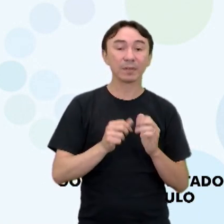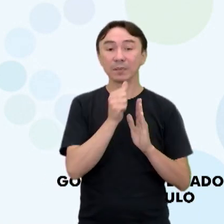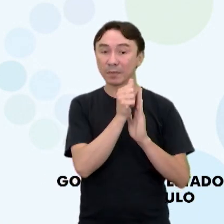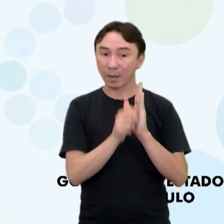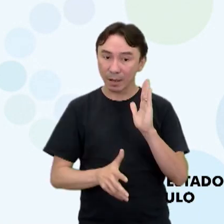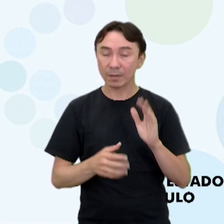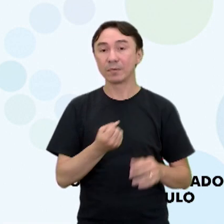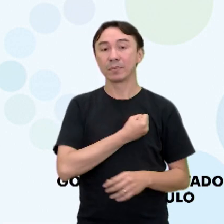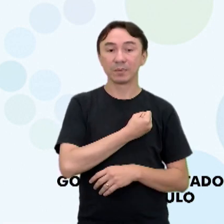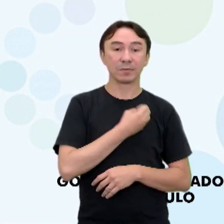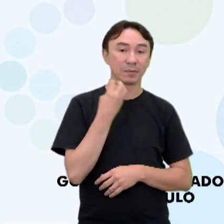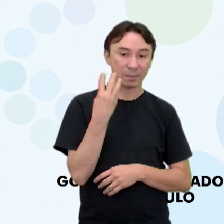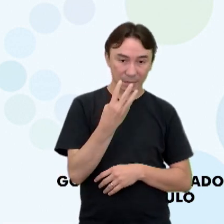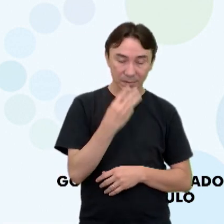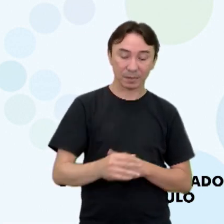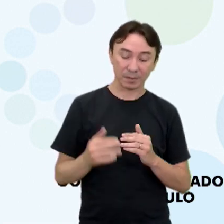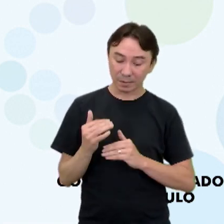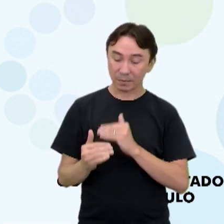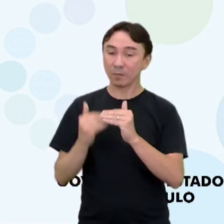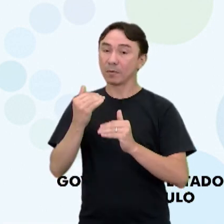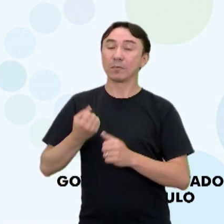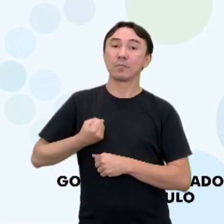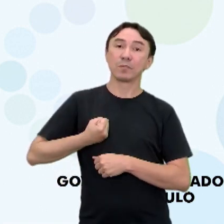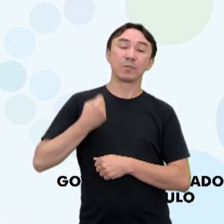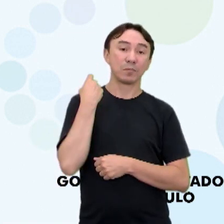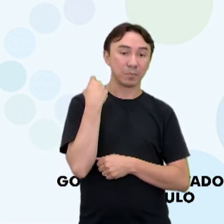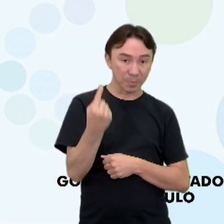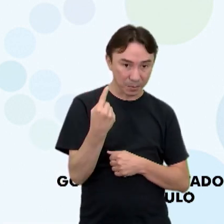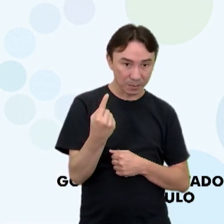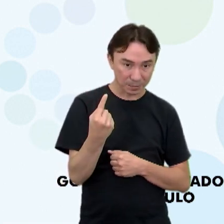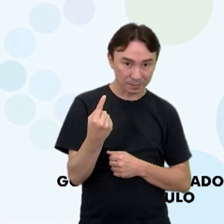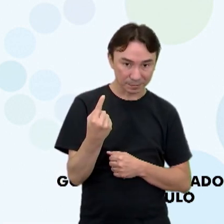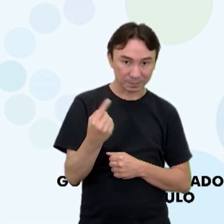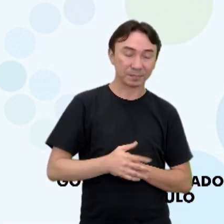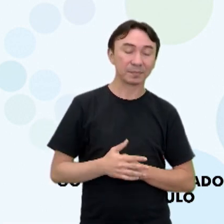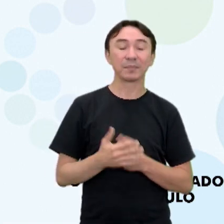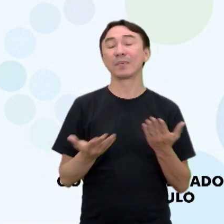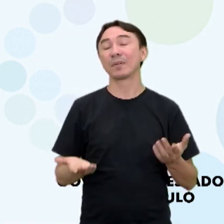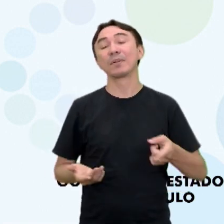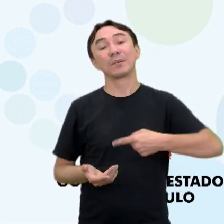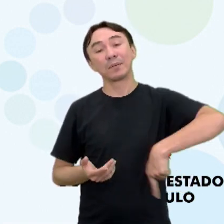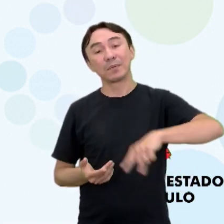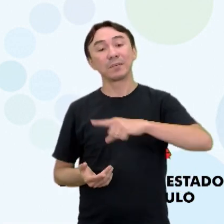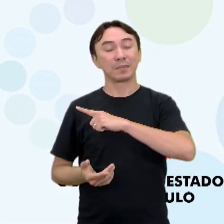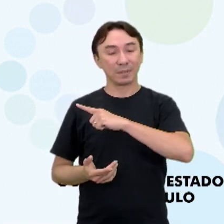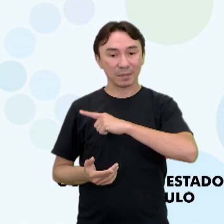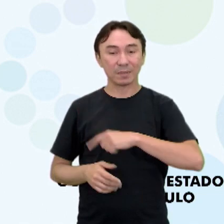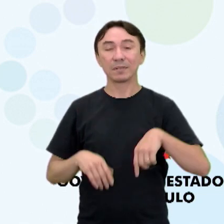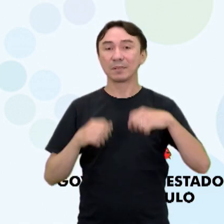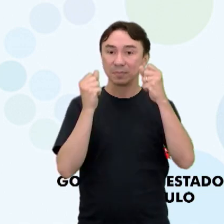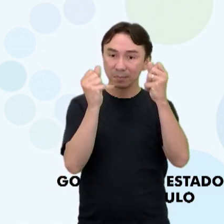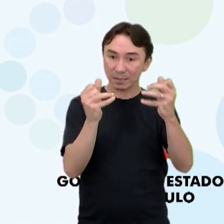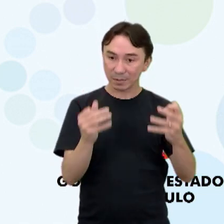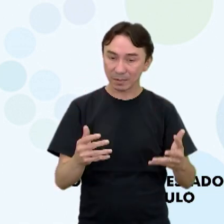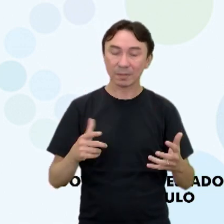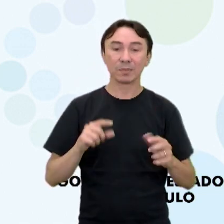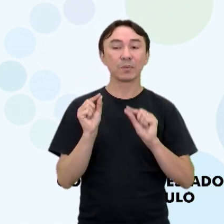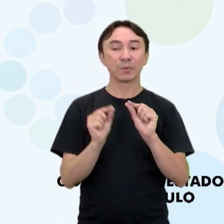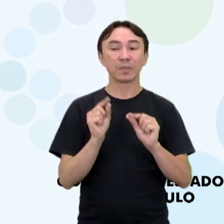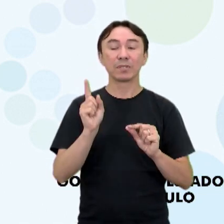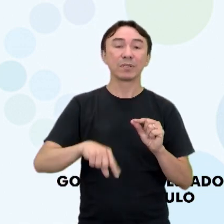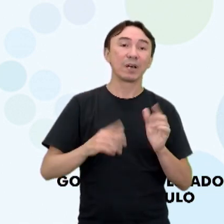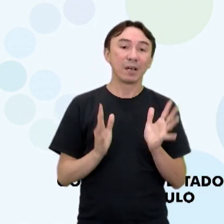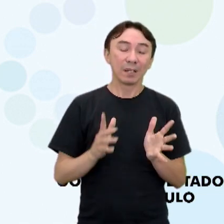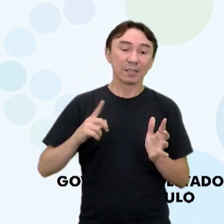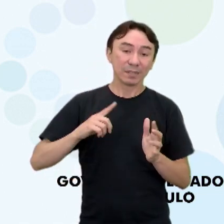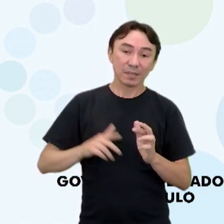do desenvolvimento, né? Então, a primeira aula do desenvolvimento, já entramos falando sobre representatividade nos esportes e pensando